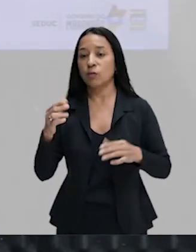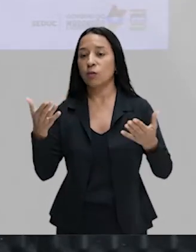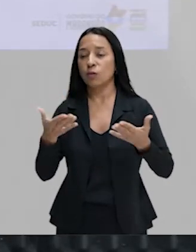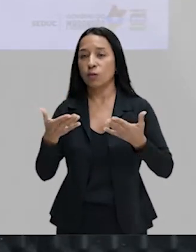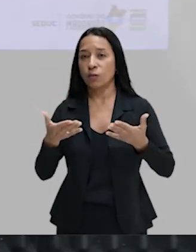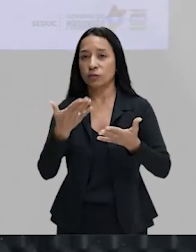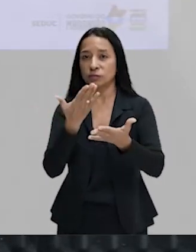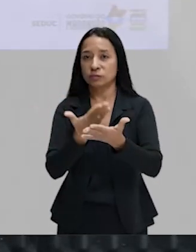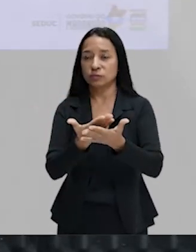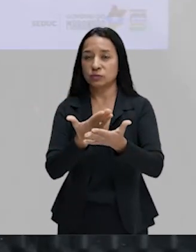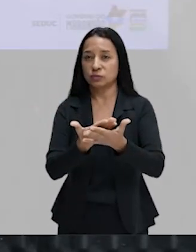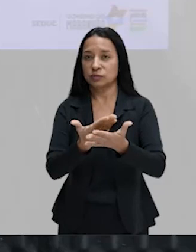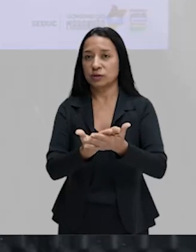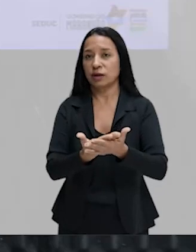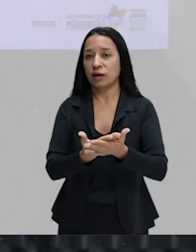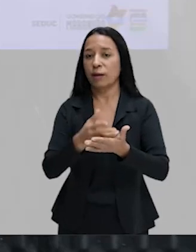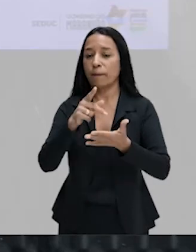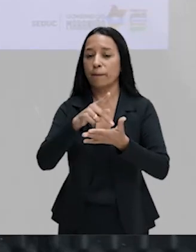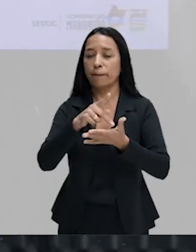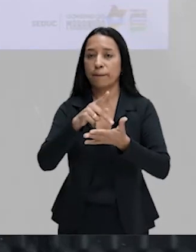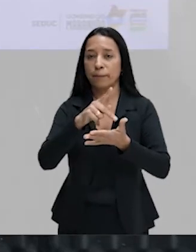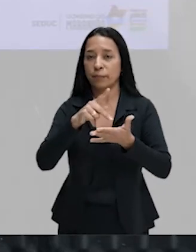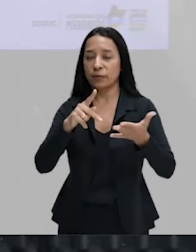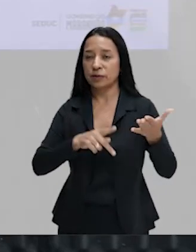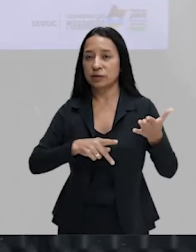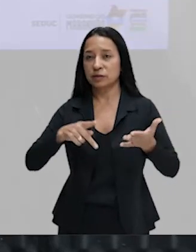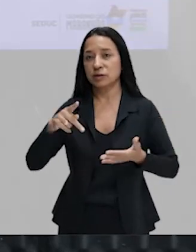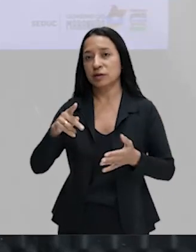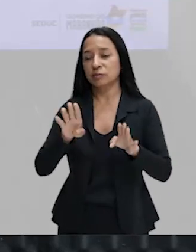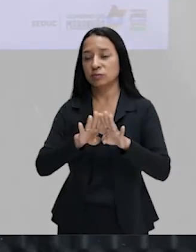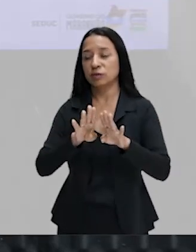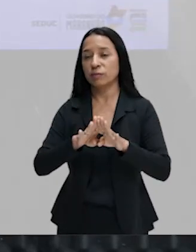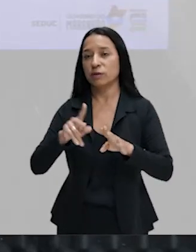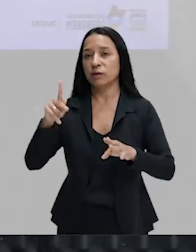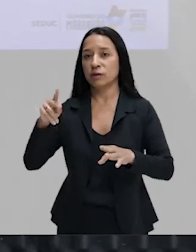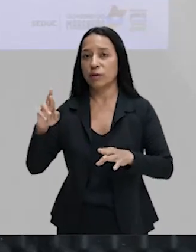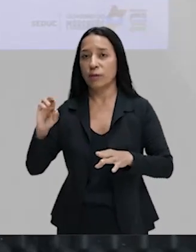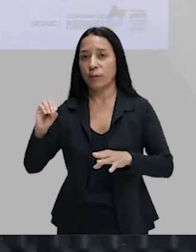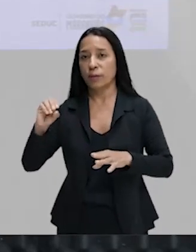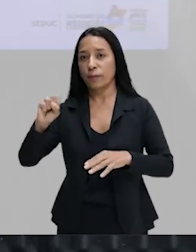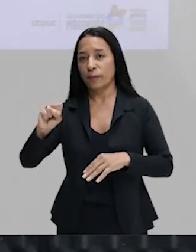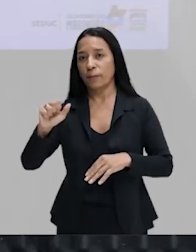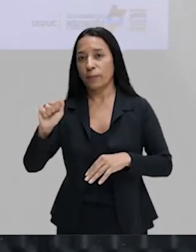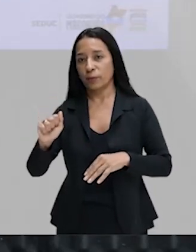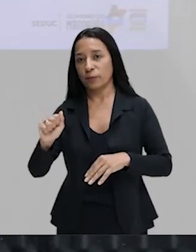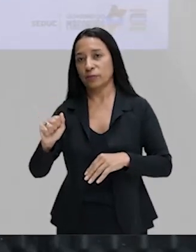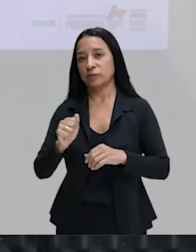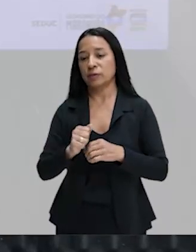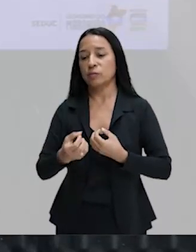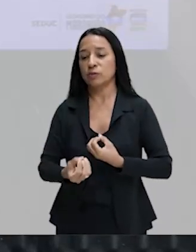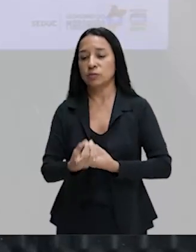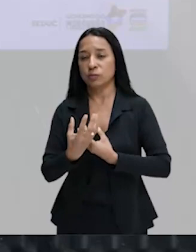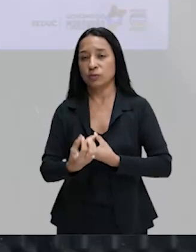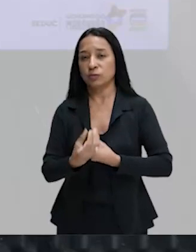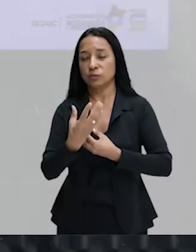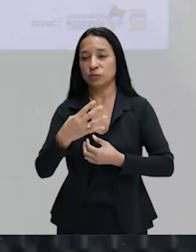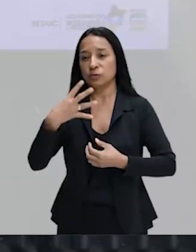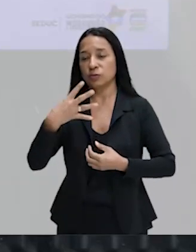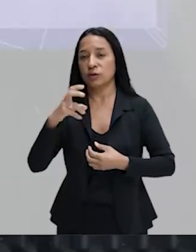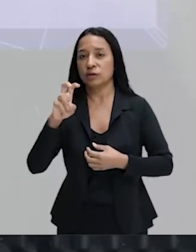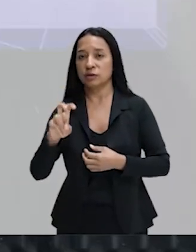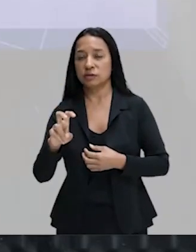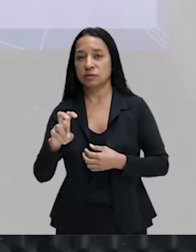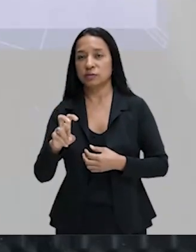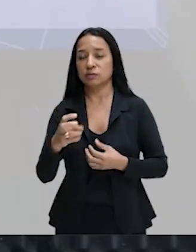trabalhar com poesia e prosa de 45, as produções dessa época. Nossa aula hoje é